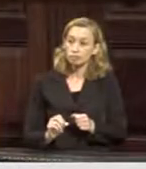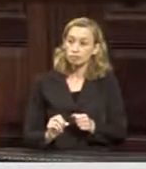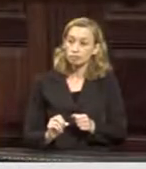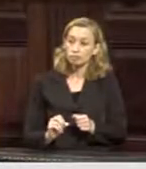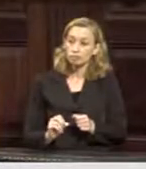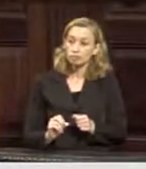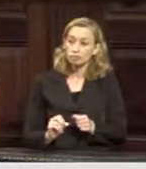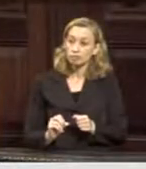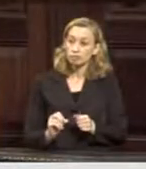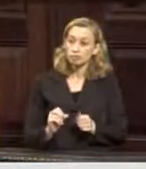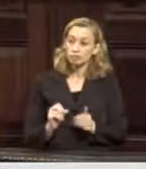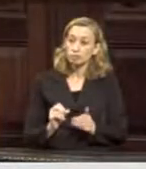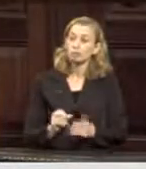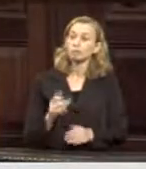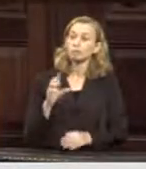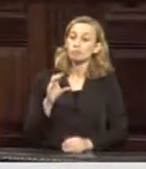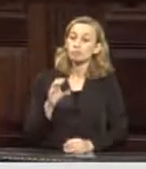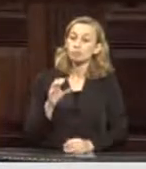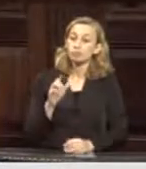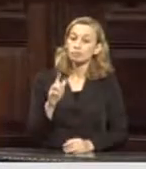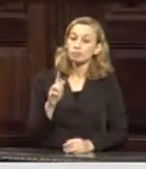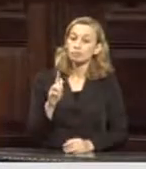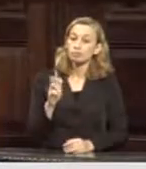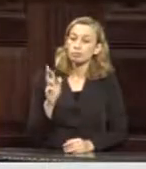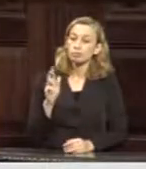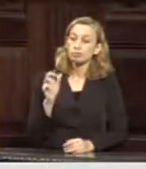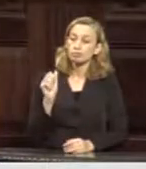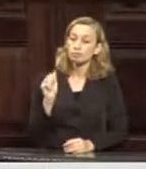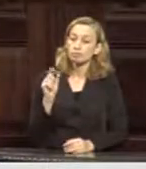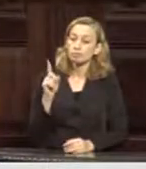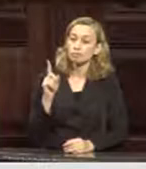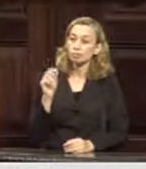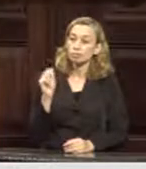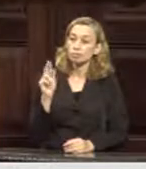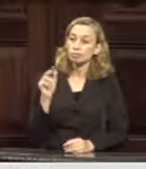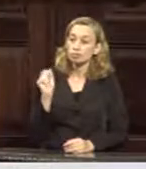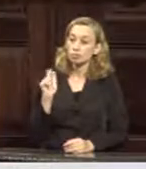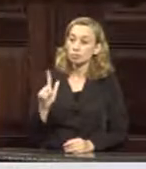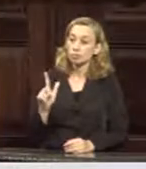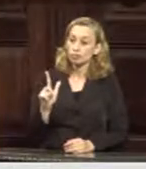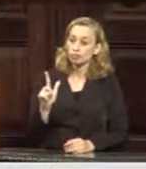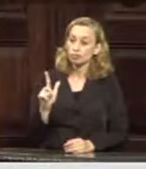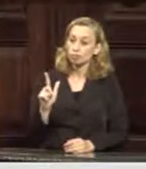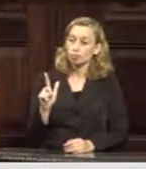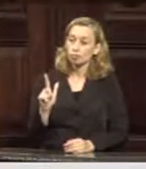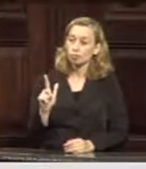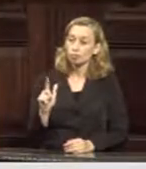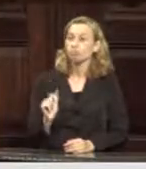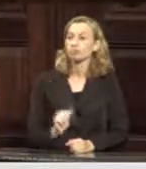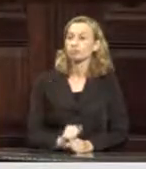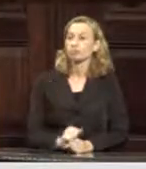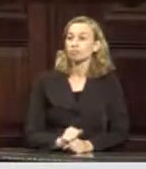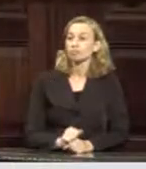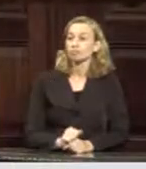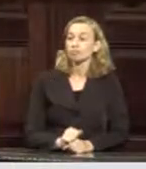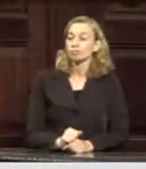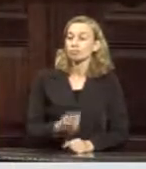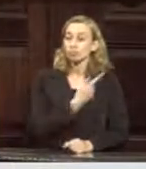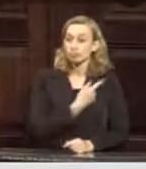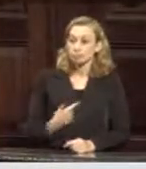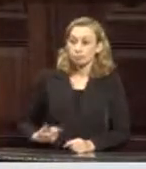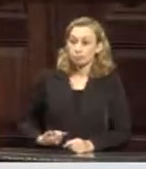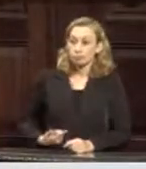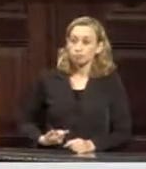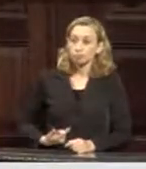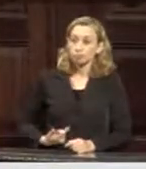sabíamos, foi o acordo que nós fizemos aqui para votar a matéria, seja porque o governo do Estado ainda não garante os